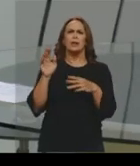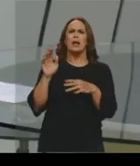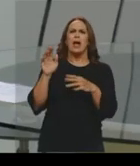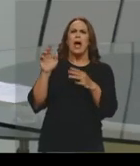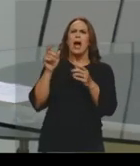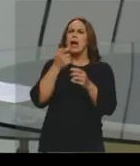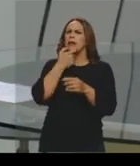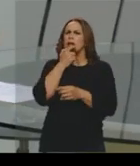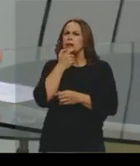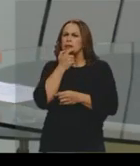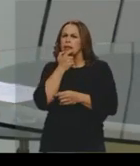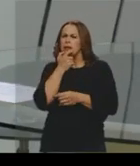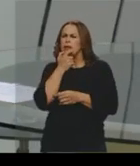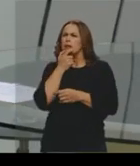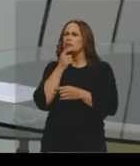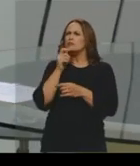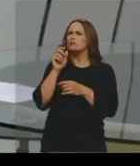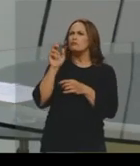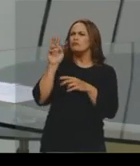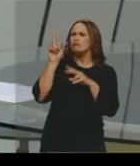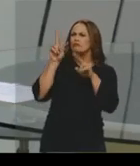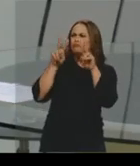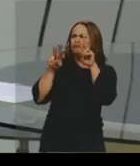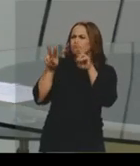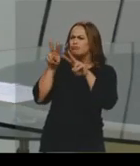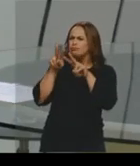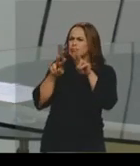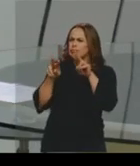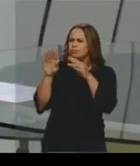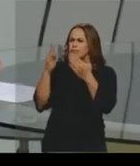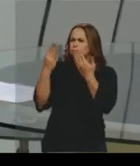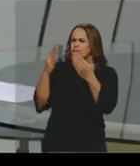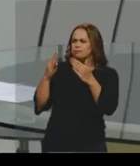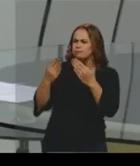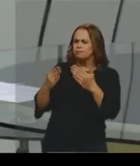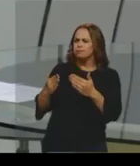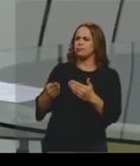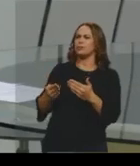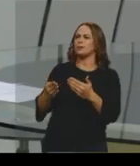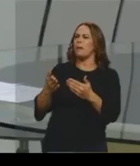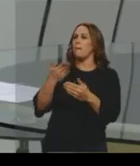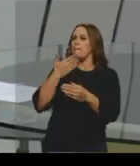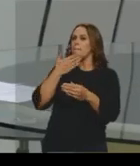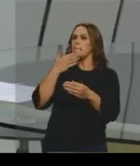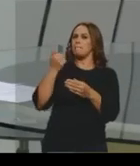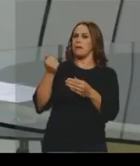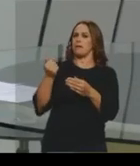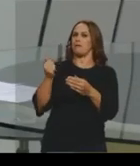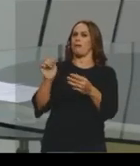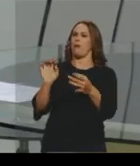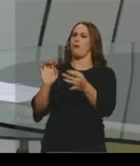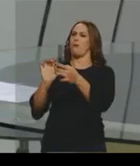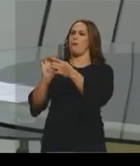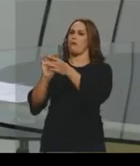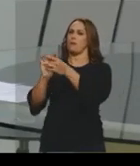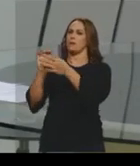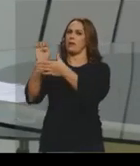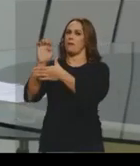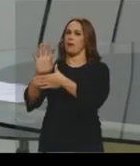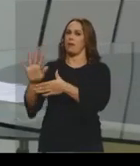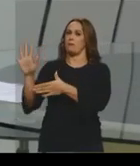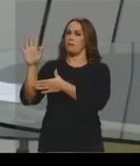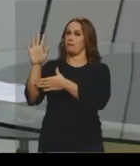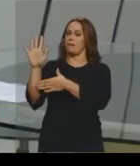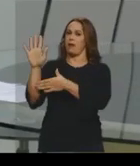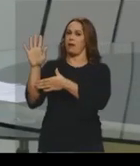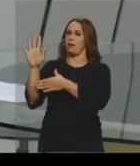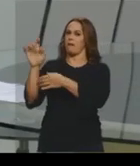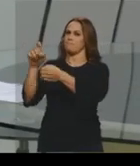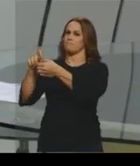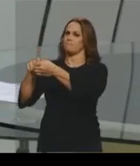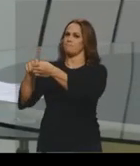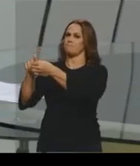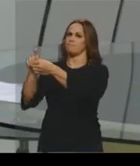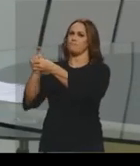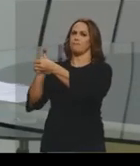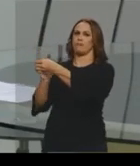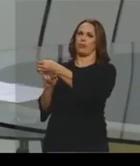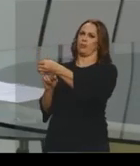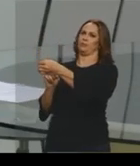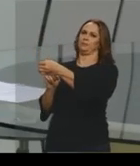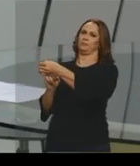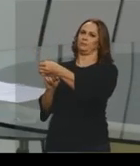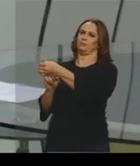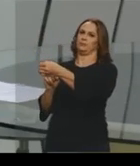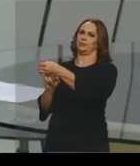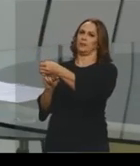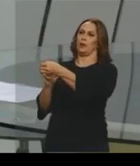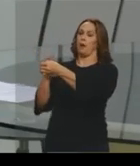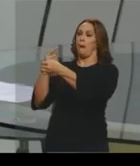gradativamente deixasse de fazer parte da União Europeia, o que não significa romper com os países membros da União Europeia. Ela deixa de fazer parte